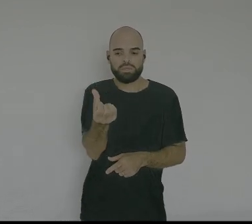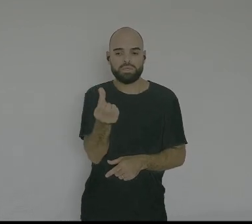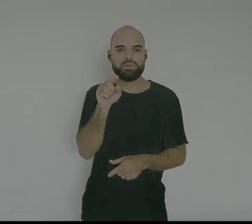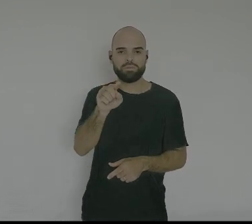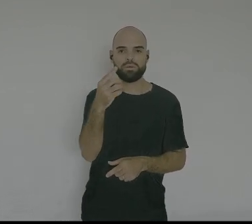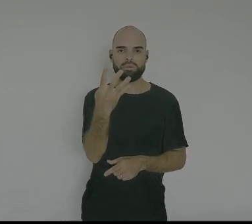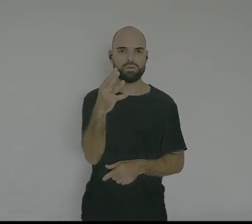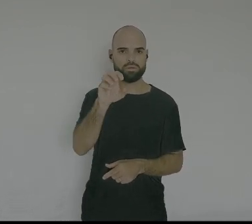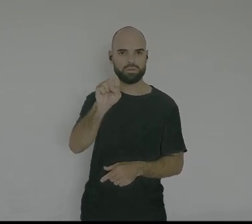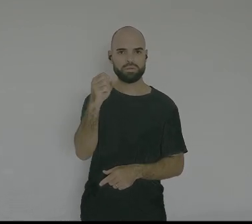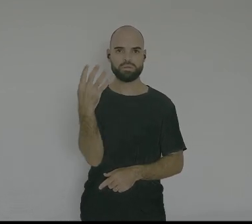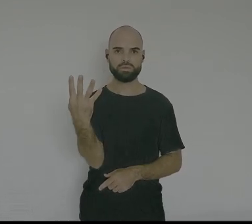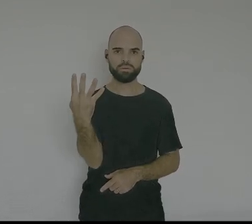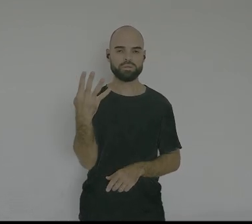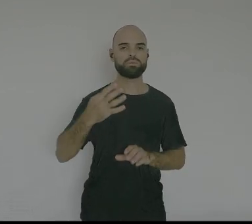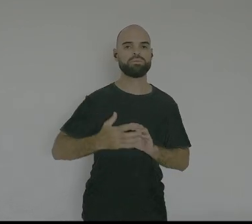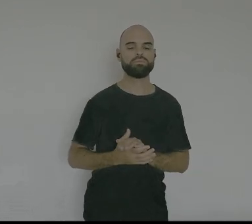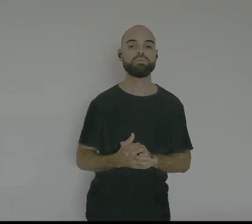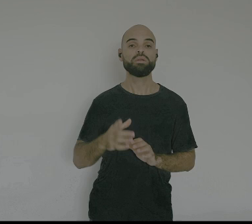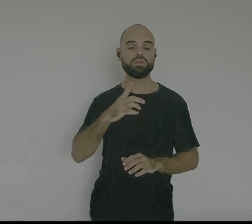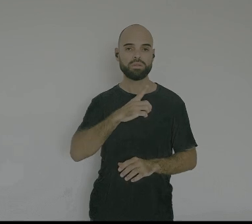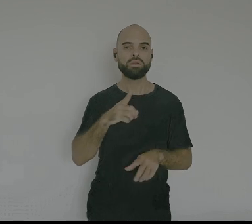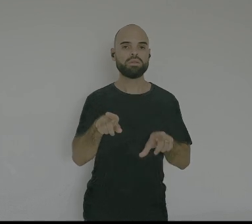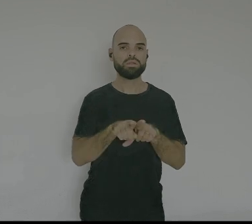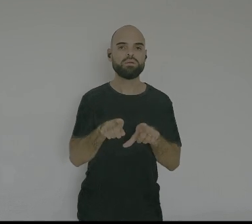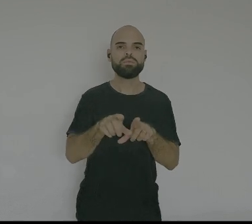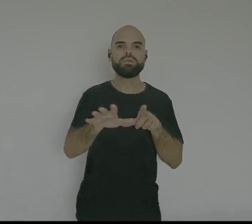abrangência das unidades básicas de saúde são